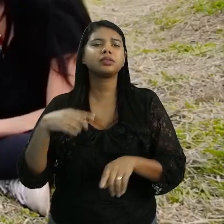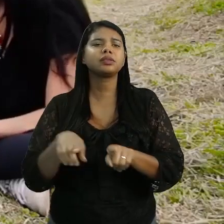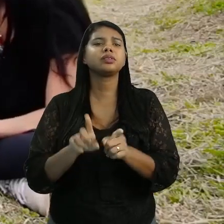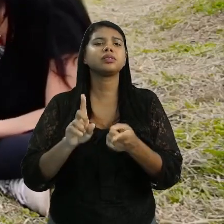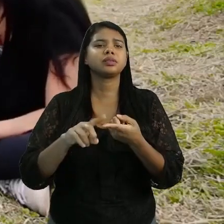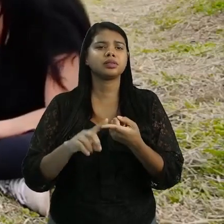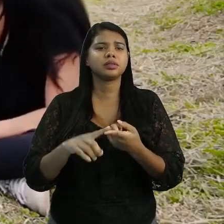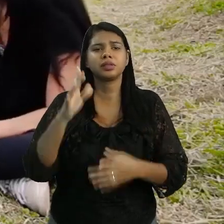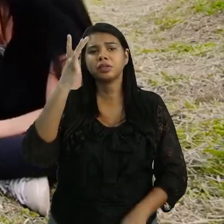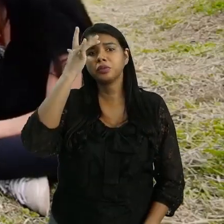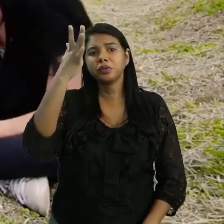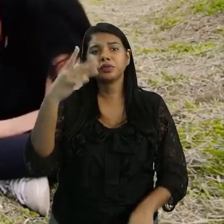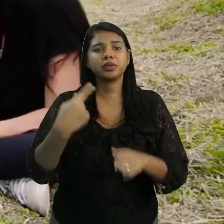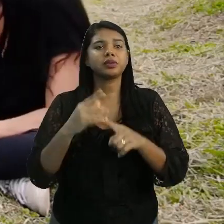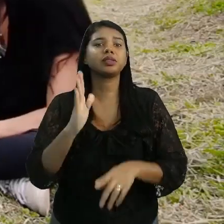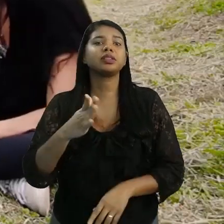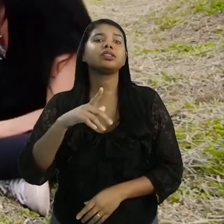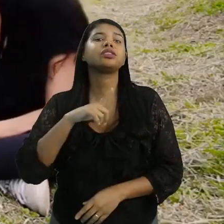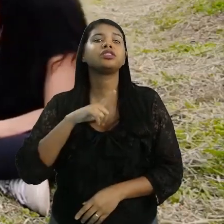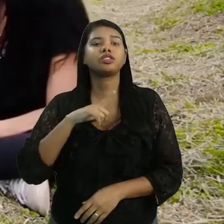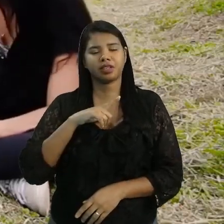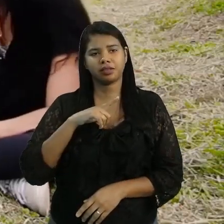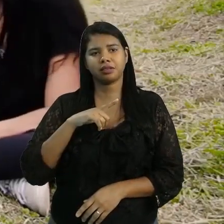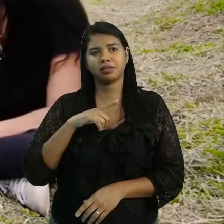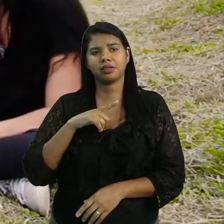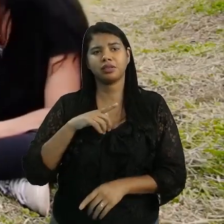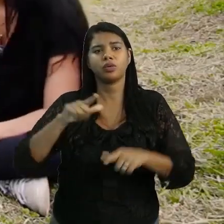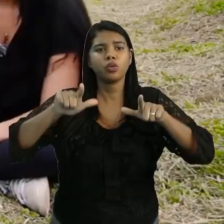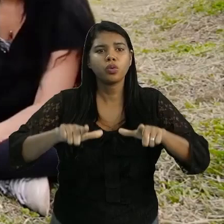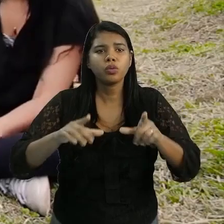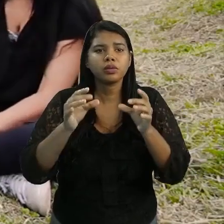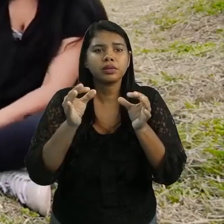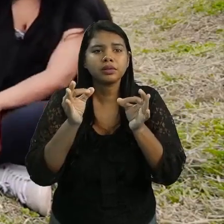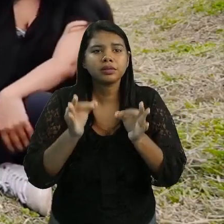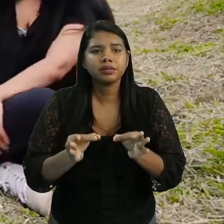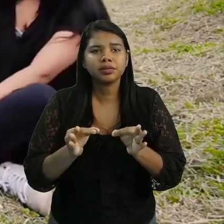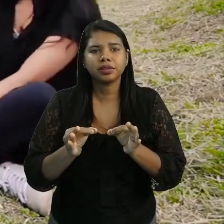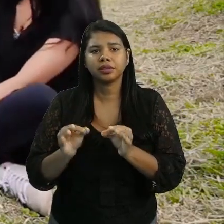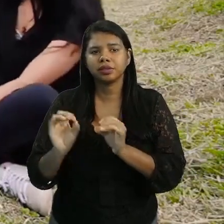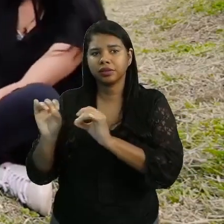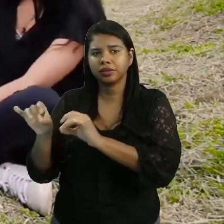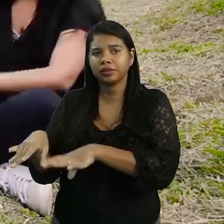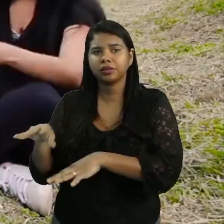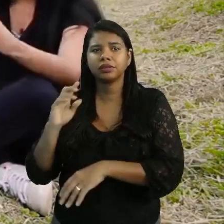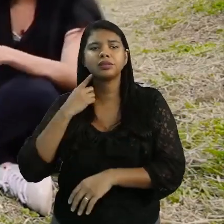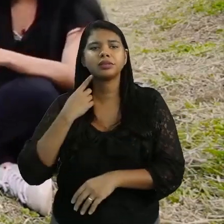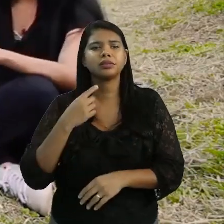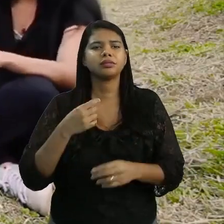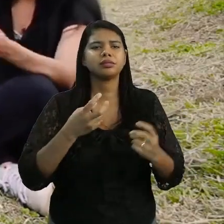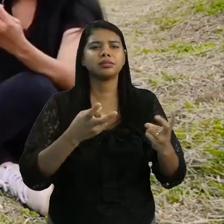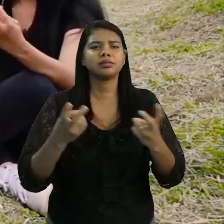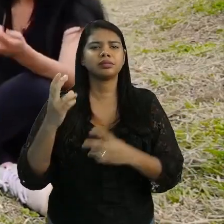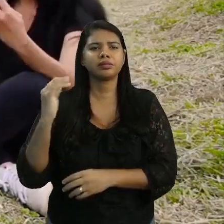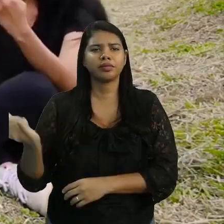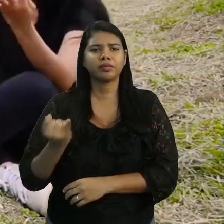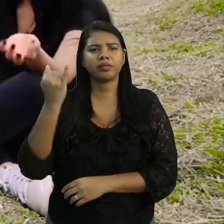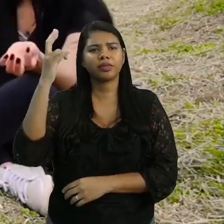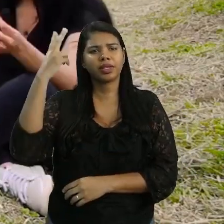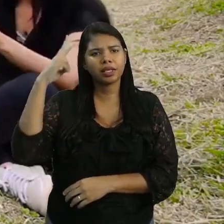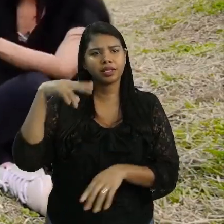fazer você pode fazer, mas depois onde você jogar esse restinho. Geralmente na cidade é mais